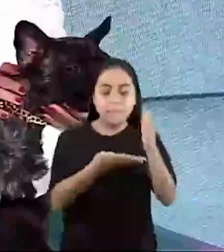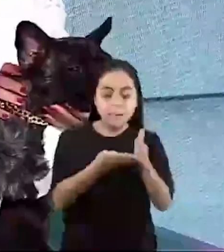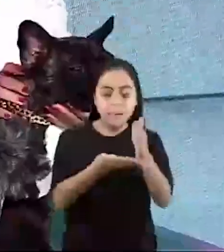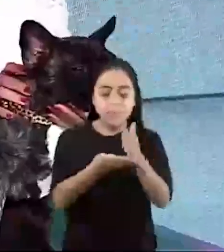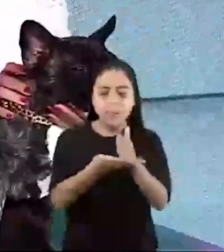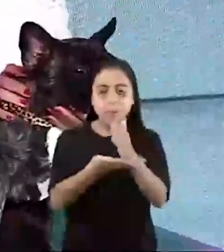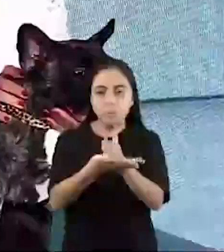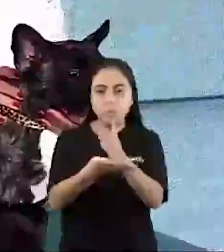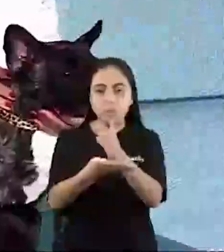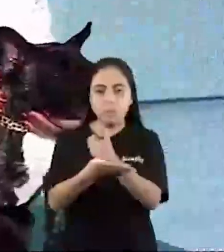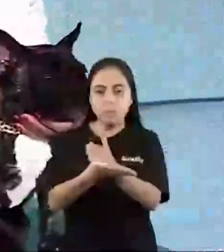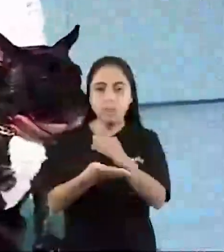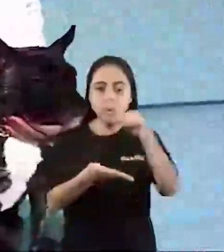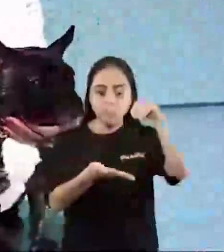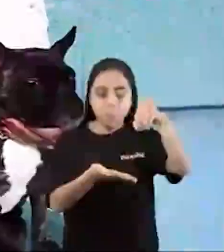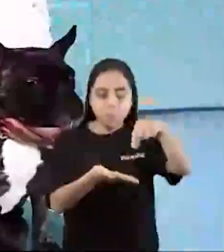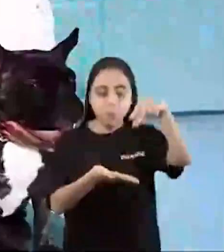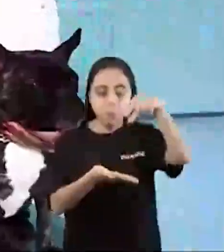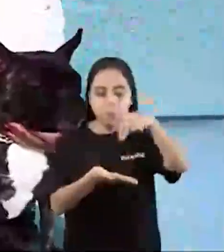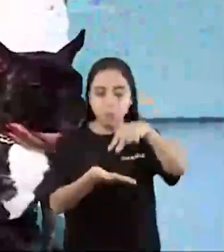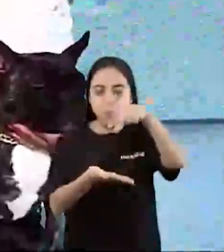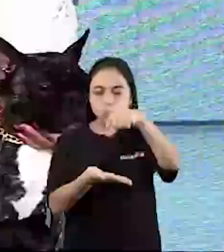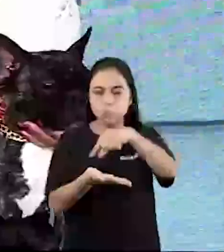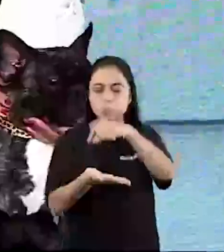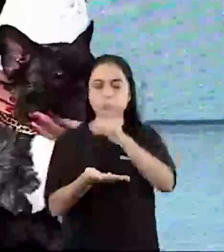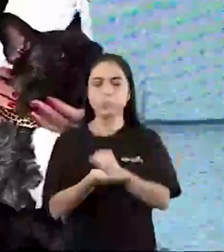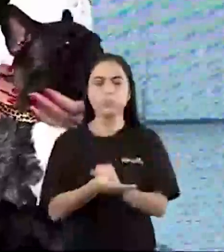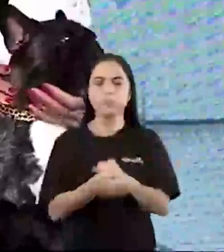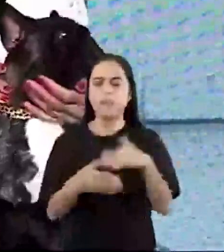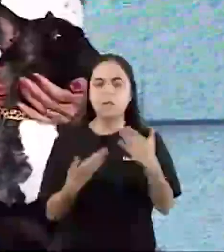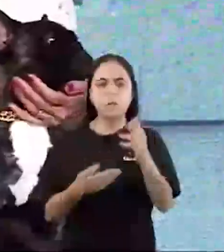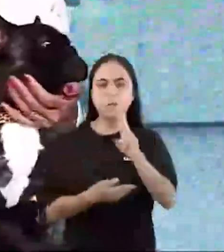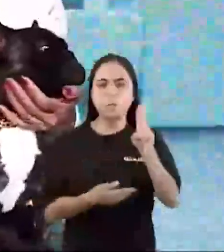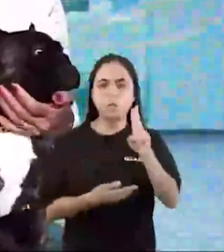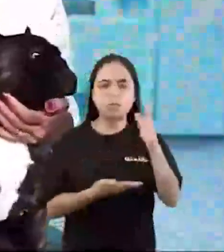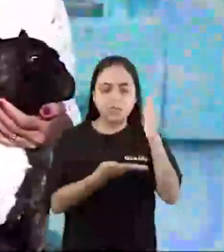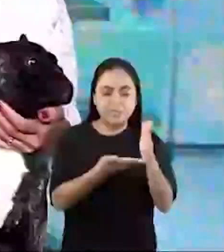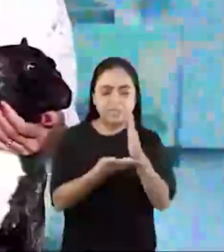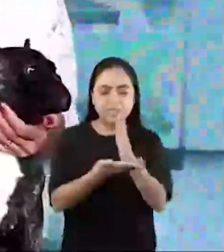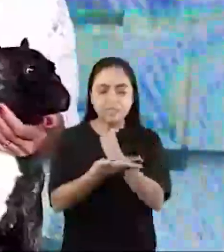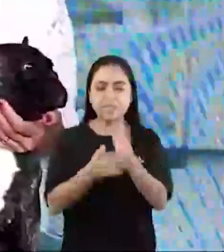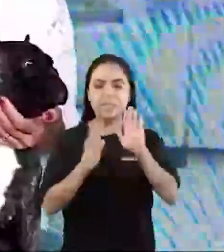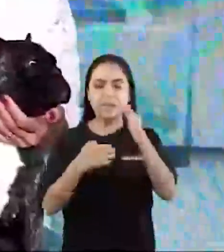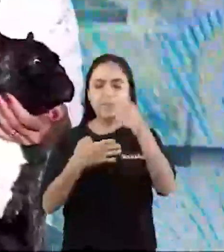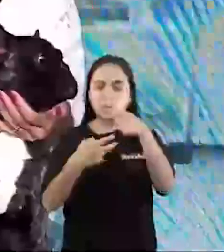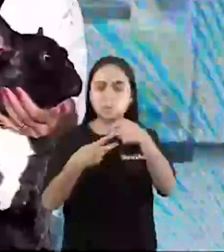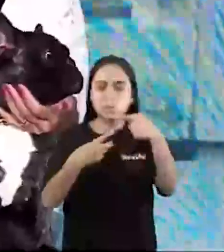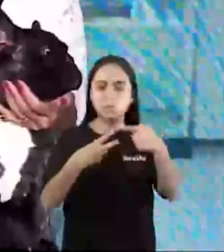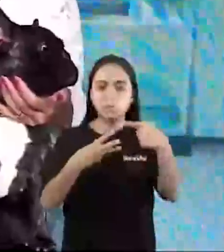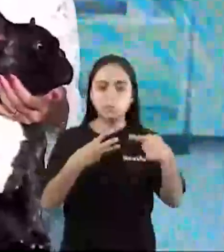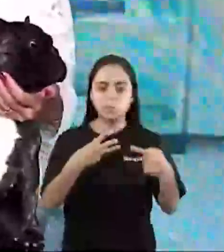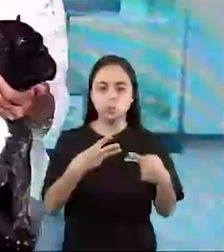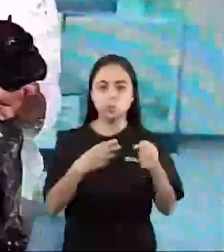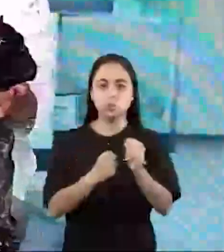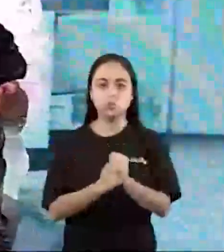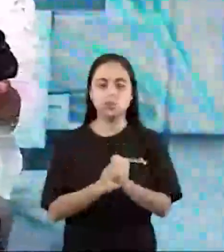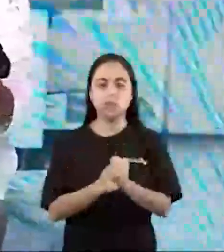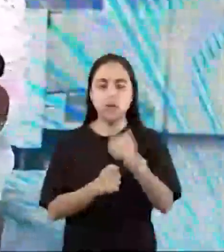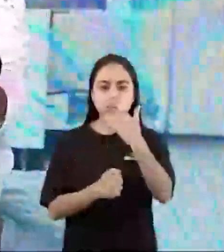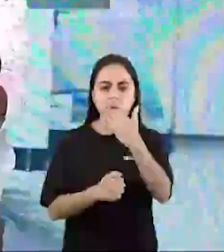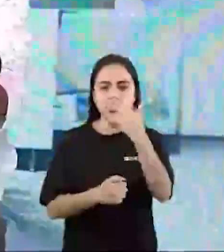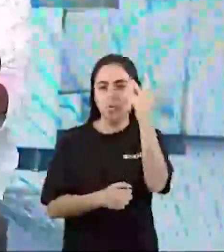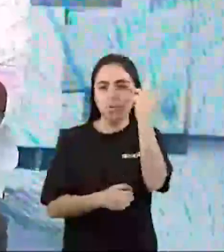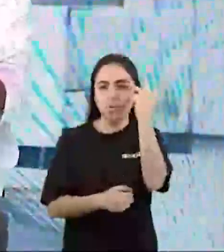etapas do panótico. A gente não usa as 3 etapas para fita, mas a gente usa as 3 etapas aqui para a coloração